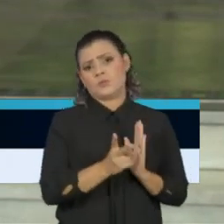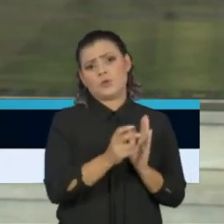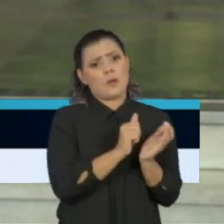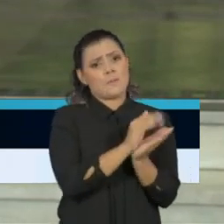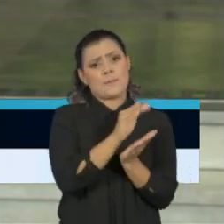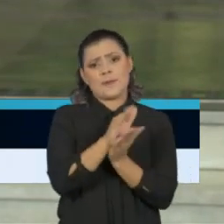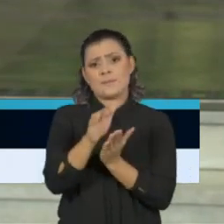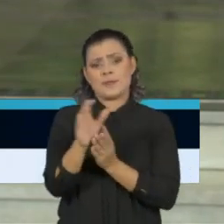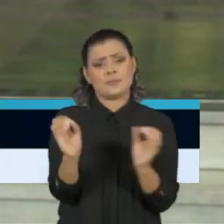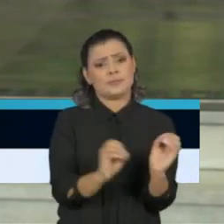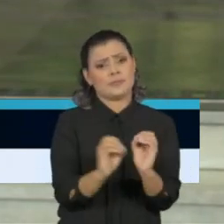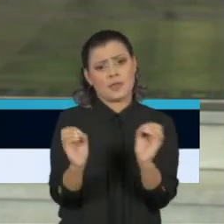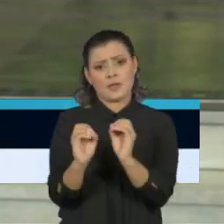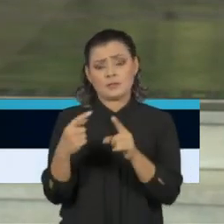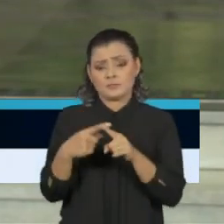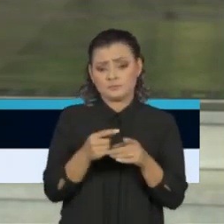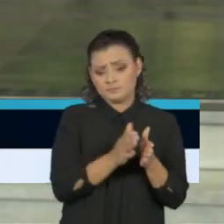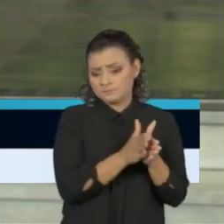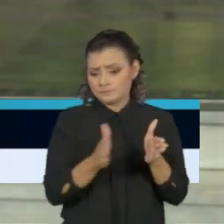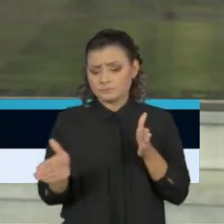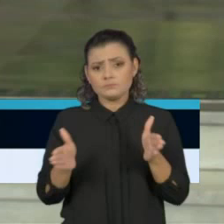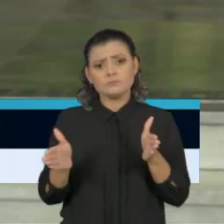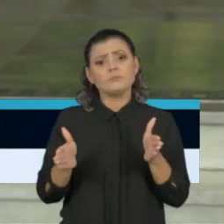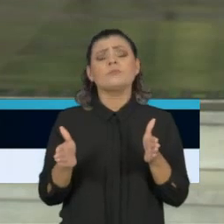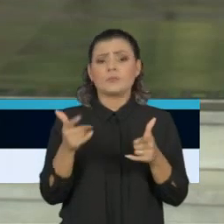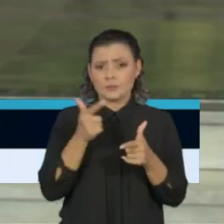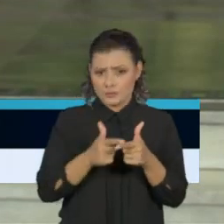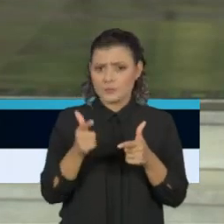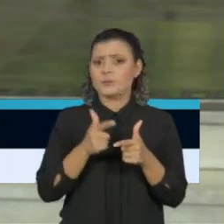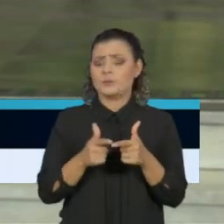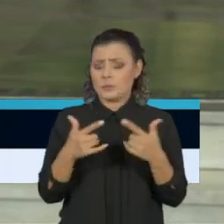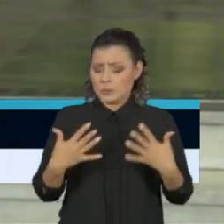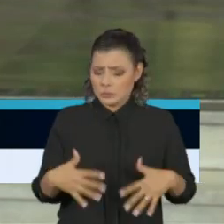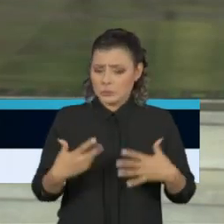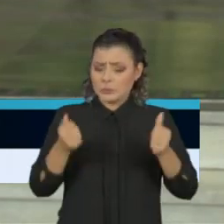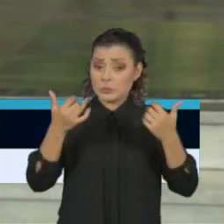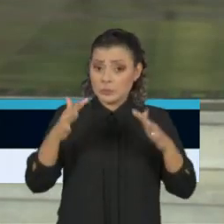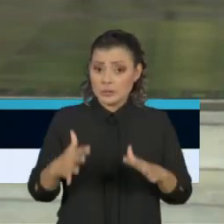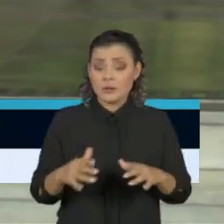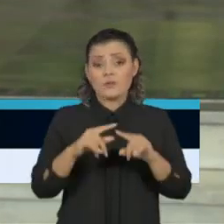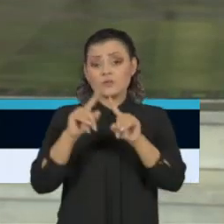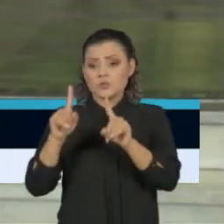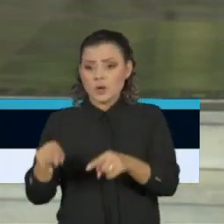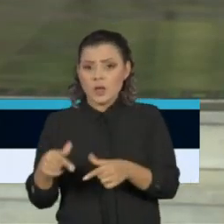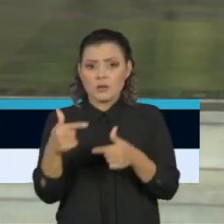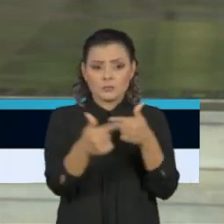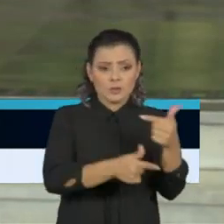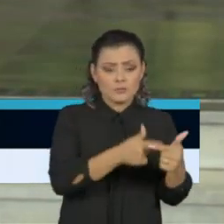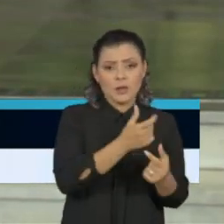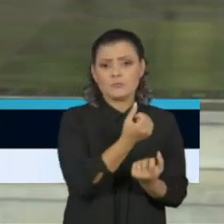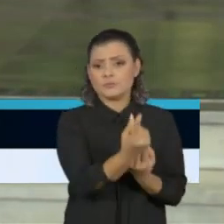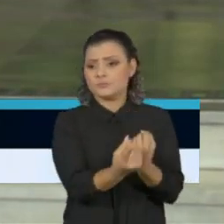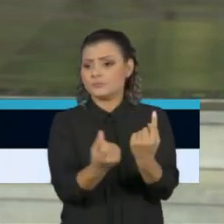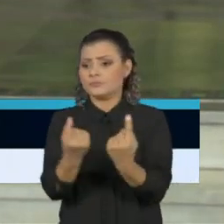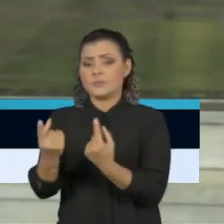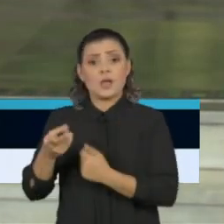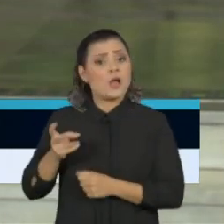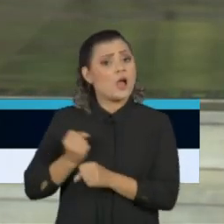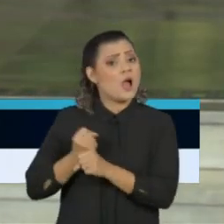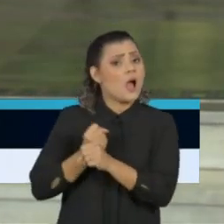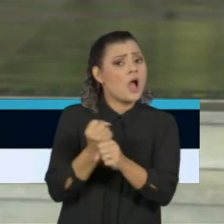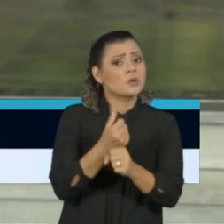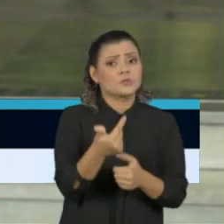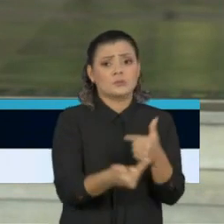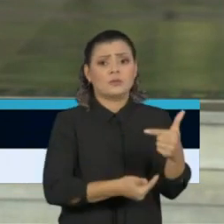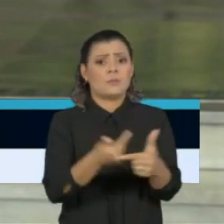demitam. Esta é uma crise com prazo determinado. Seus funcionários, seus colaboradores, em muitos casos, estão há anos